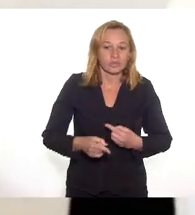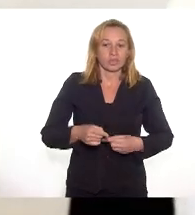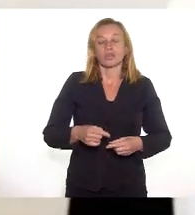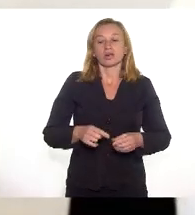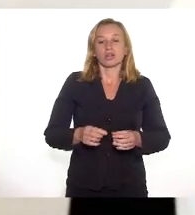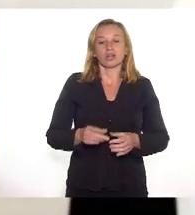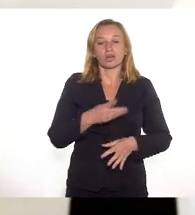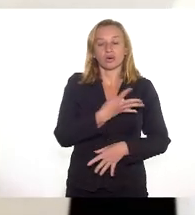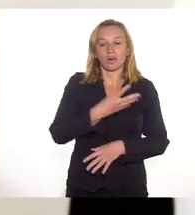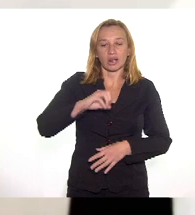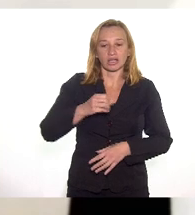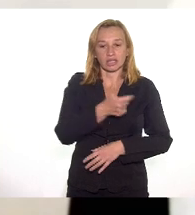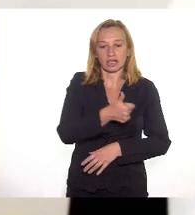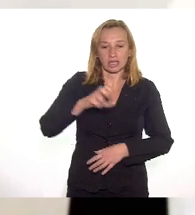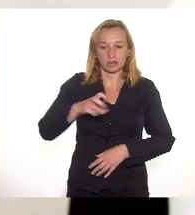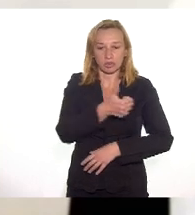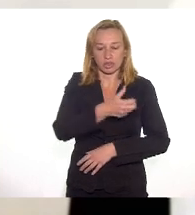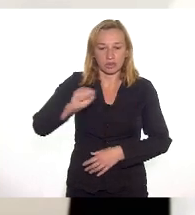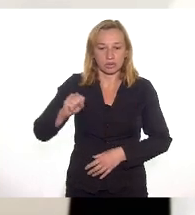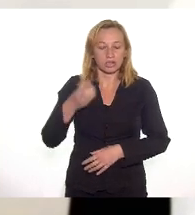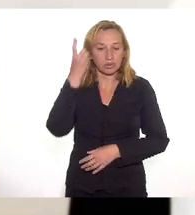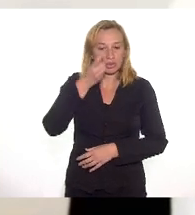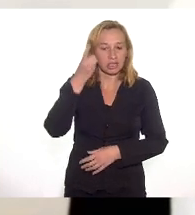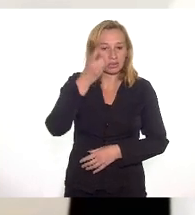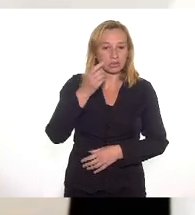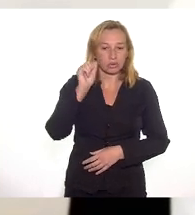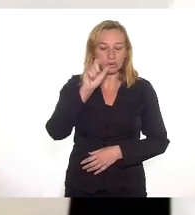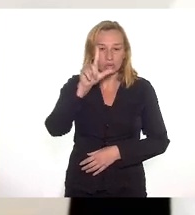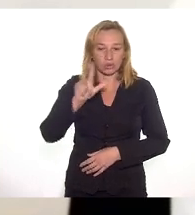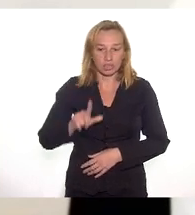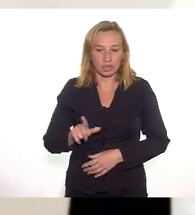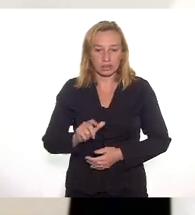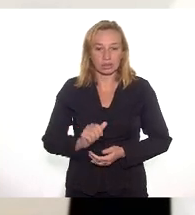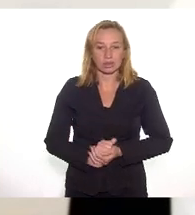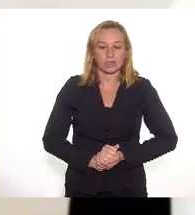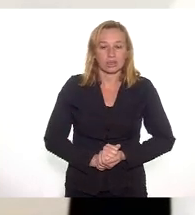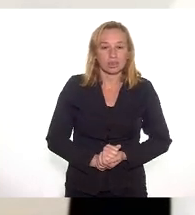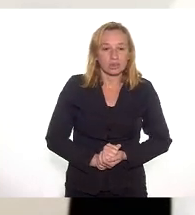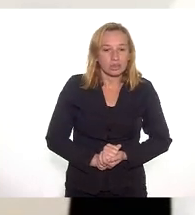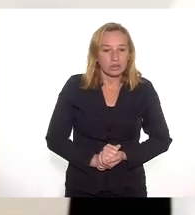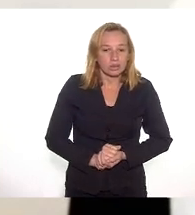de lei 4015 de 2021, de autoria do deputado Luiz Martins, que altera a lei